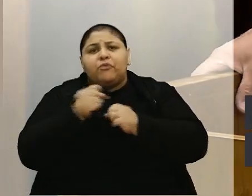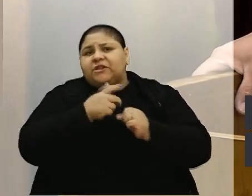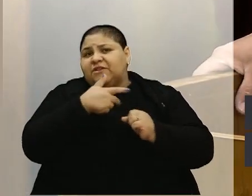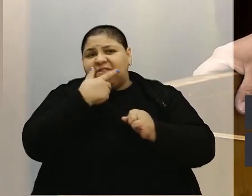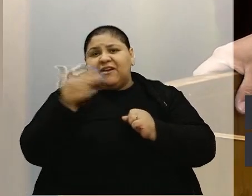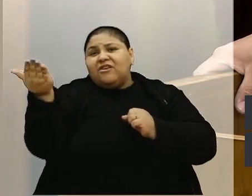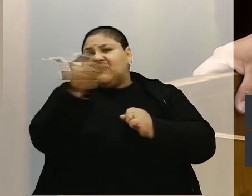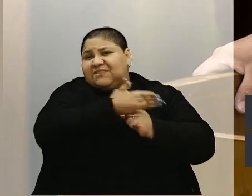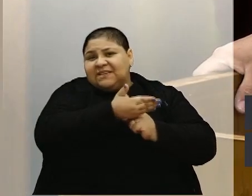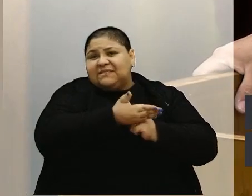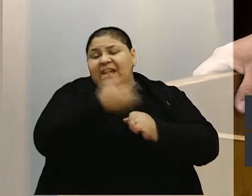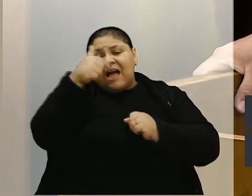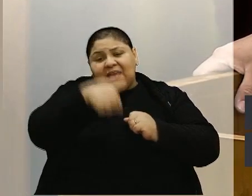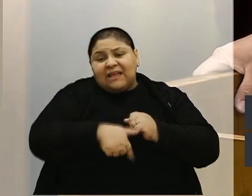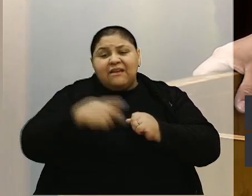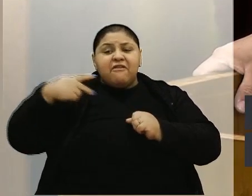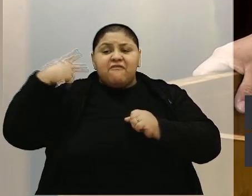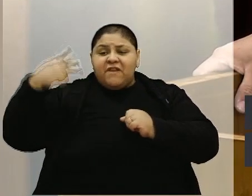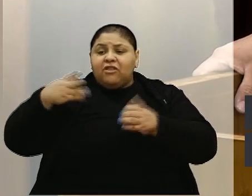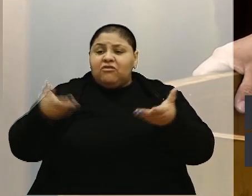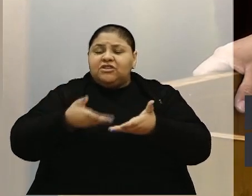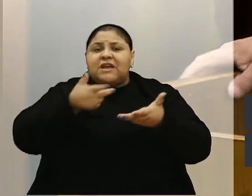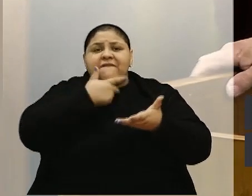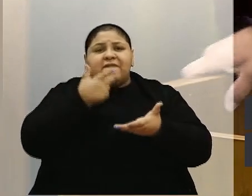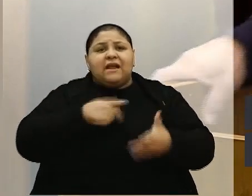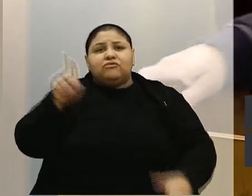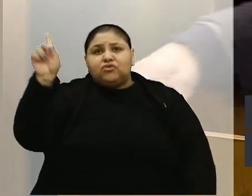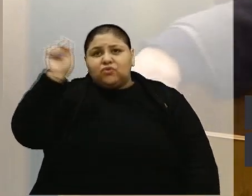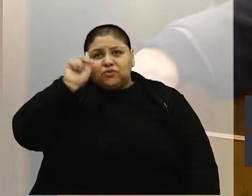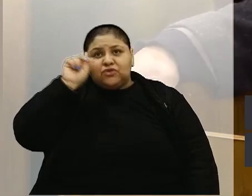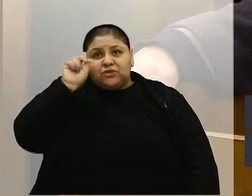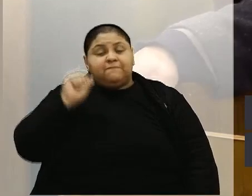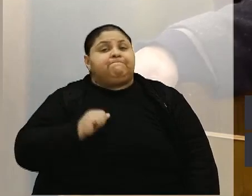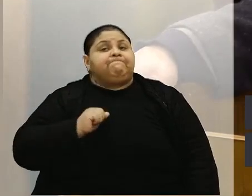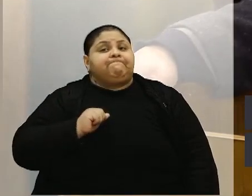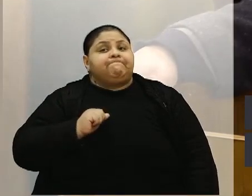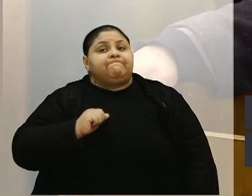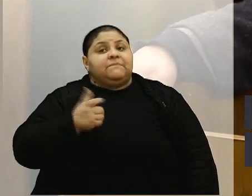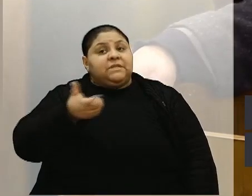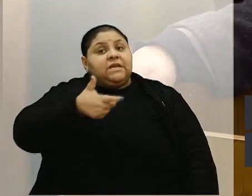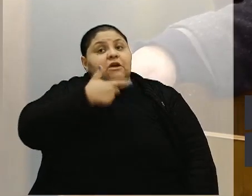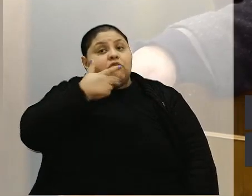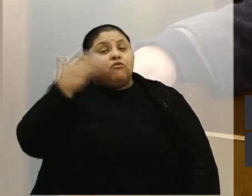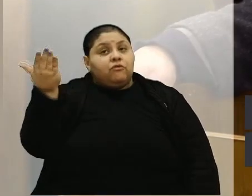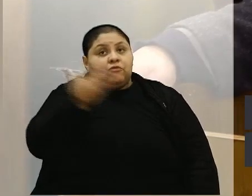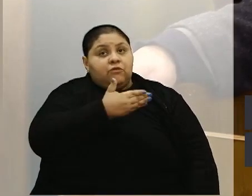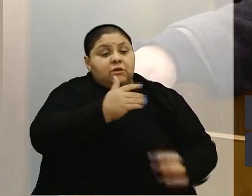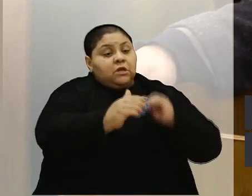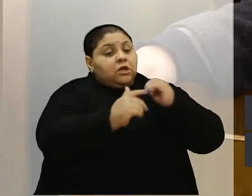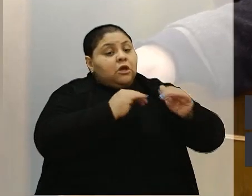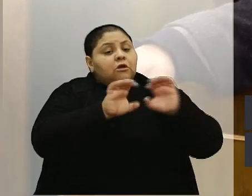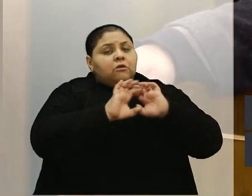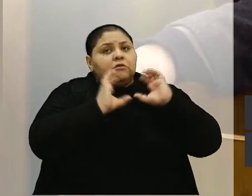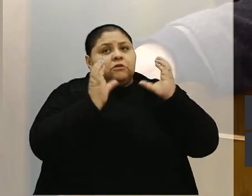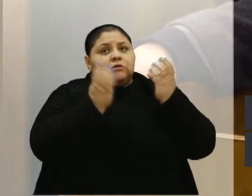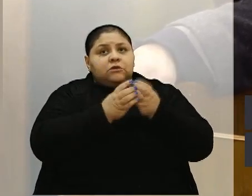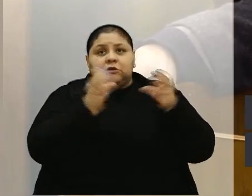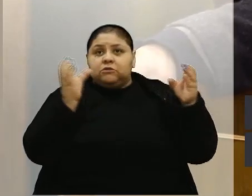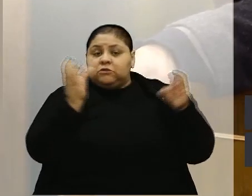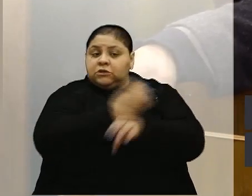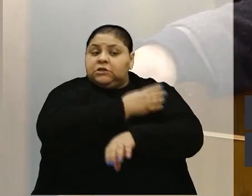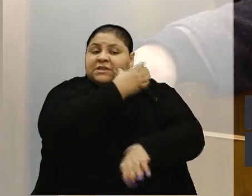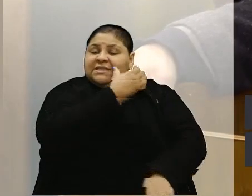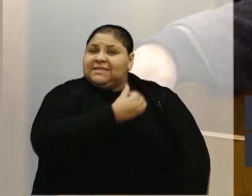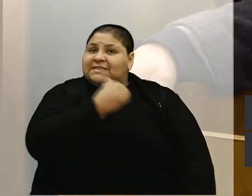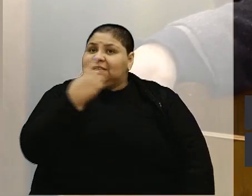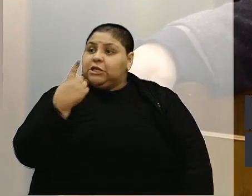falam isso no dia a dia. Mas uma coisa eu quero dizer para vocês. o movimento comunitário completou 61